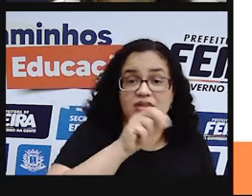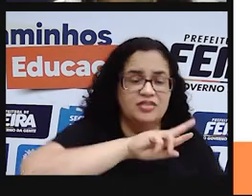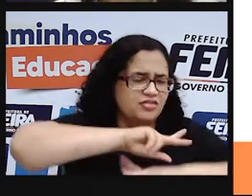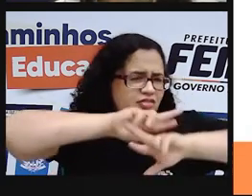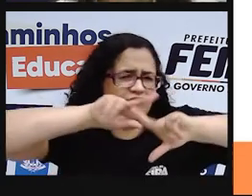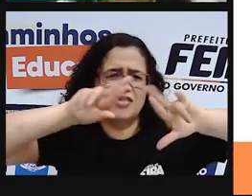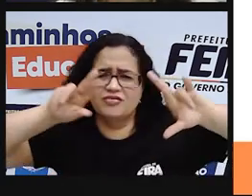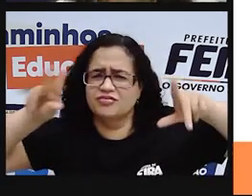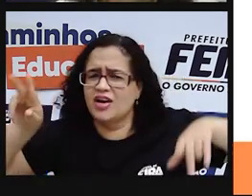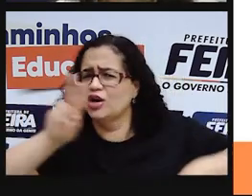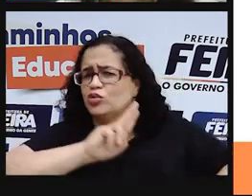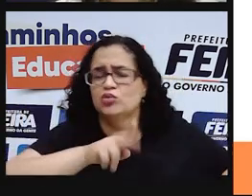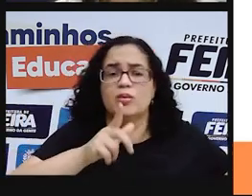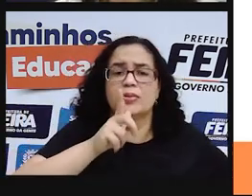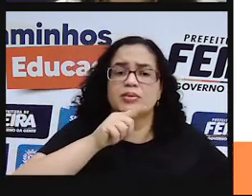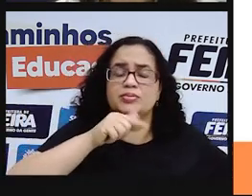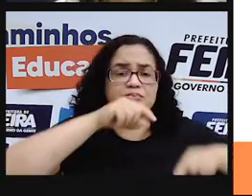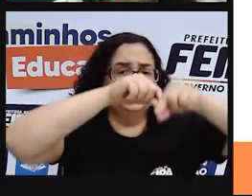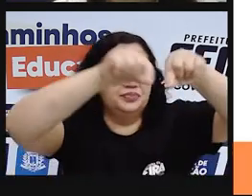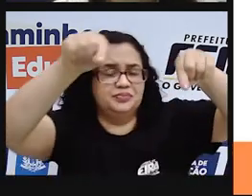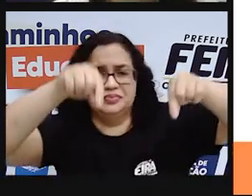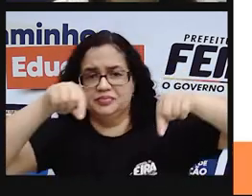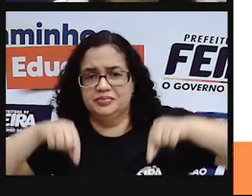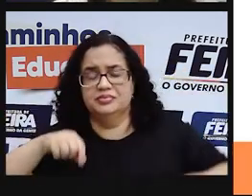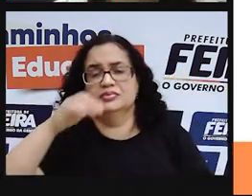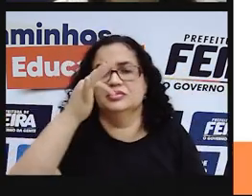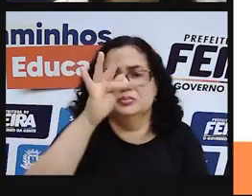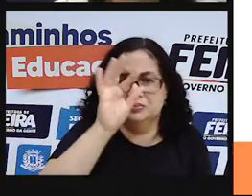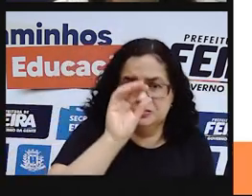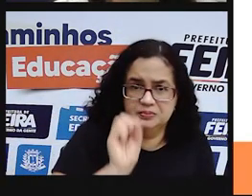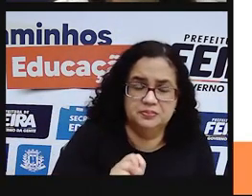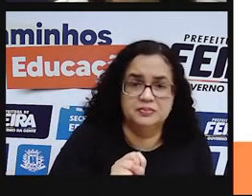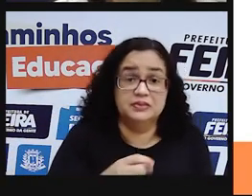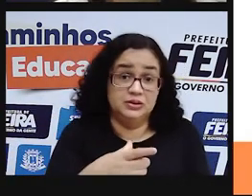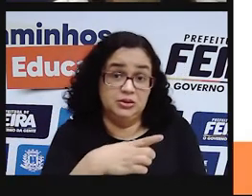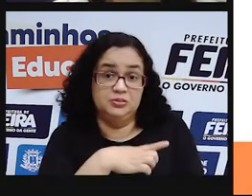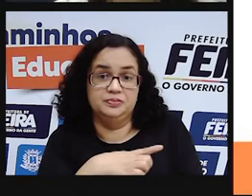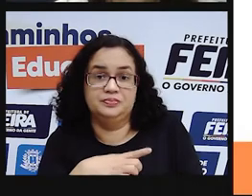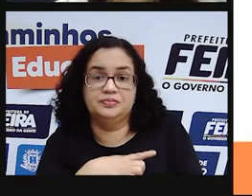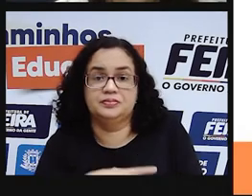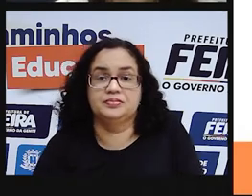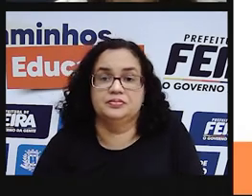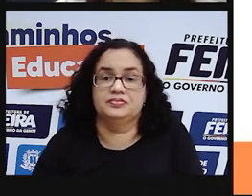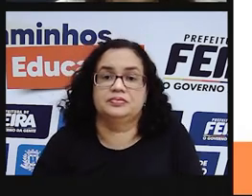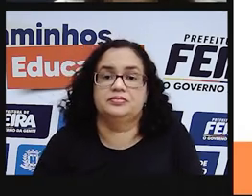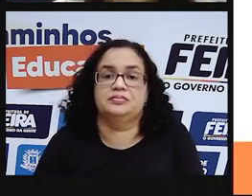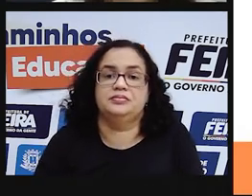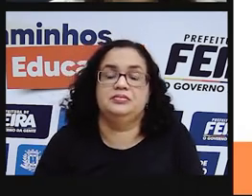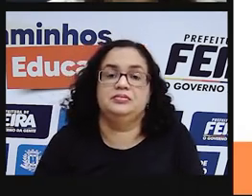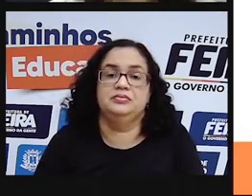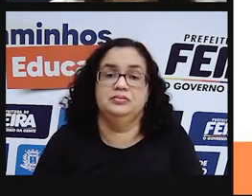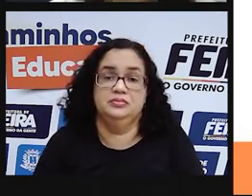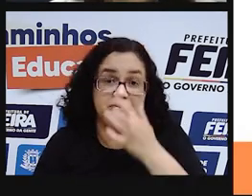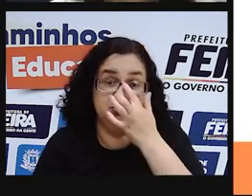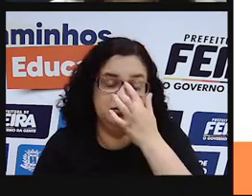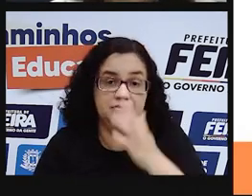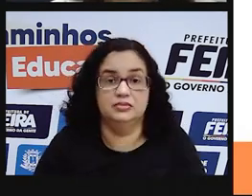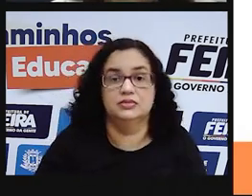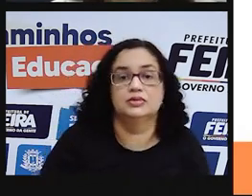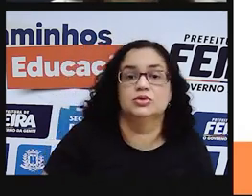mano etc são inúmeras as Lagoas que esperar de Santana possui ainda possui né